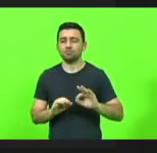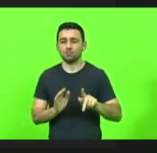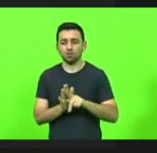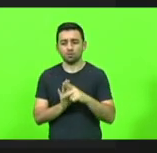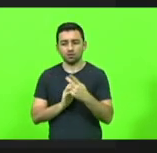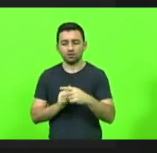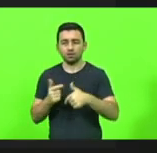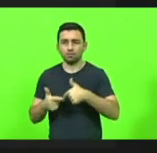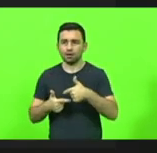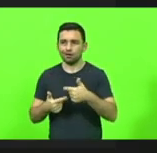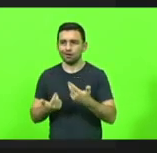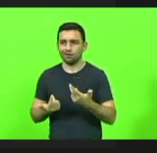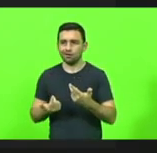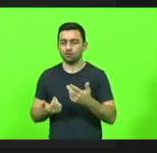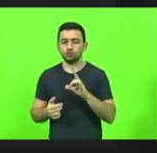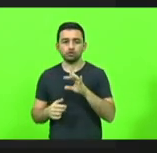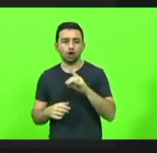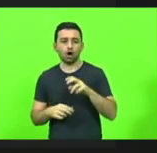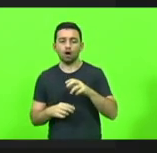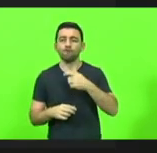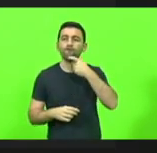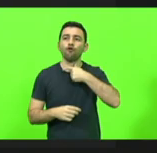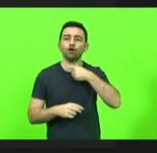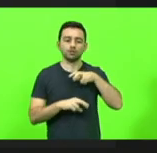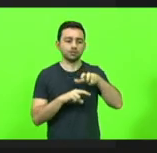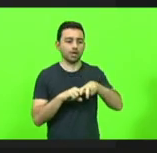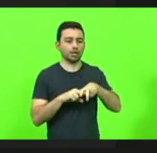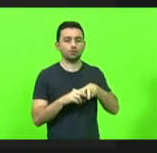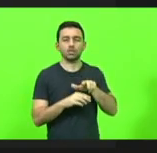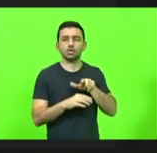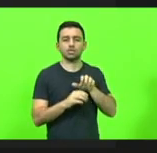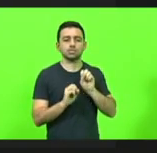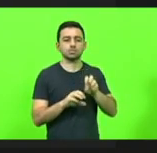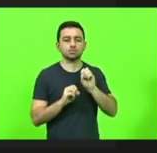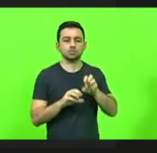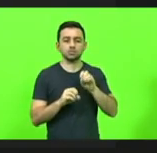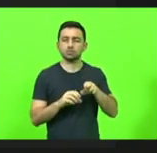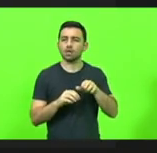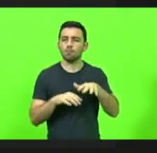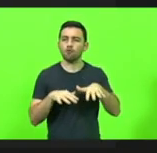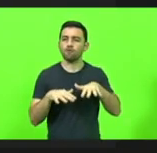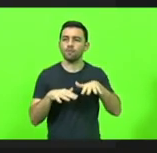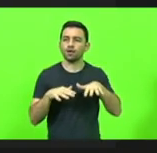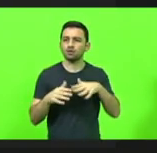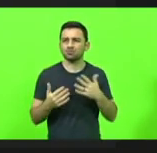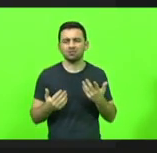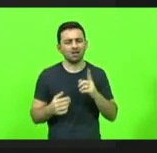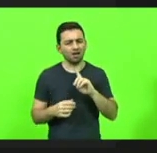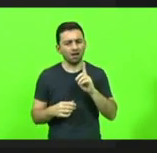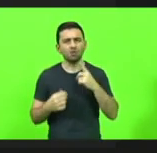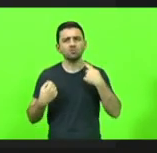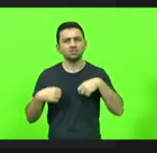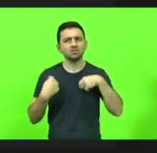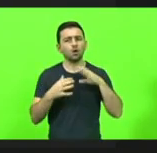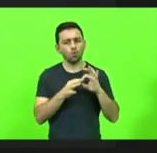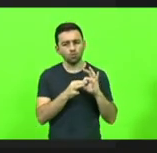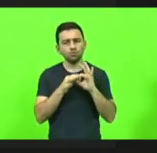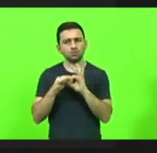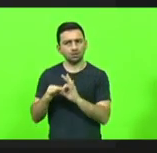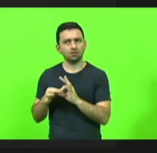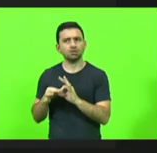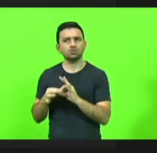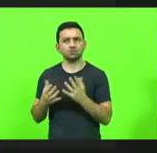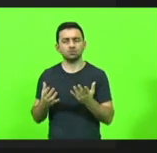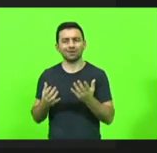da criança e mostrar um movimento articulatório, mas é que a gente precisa de todo um contexto, seja